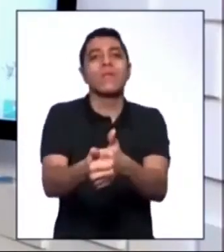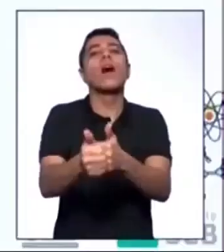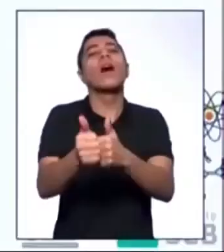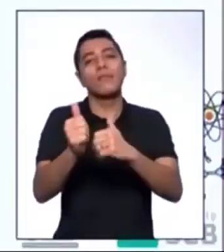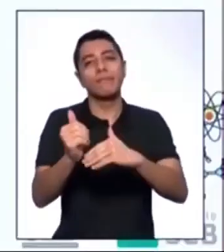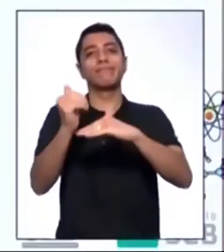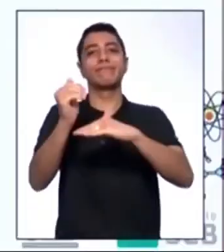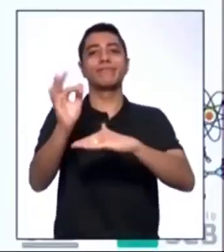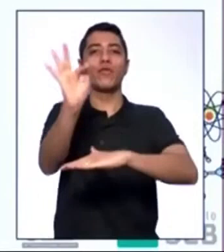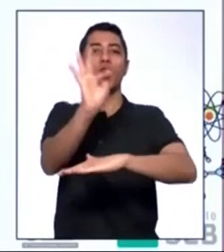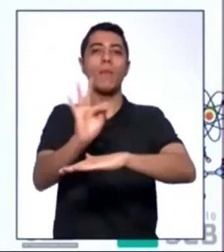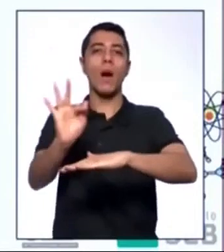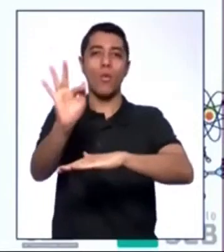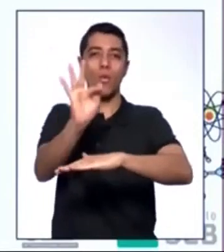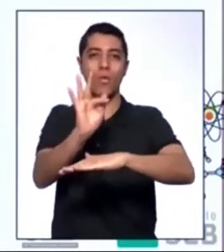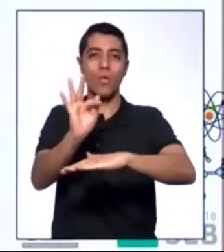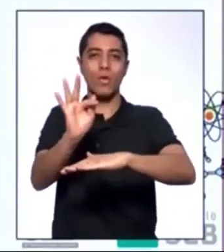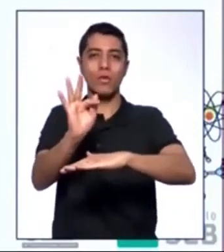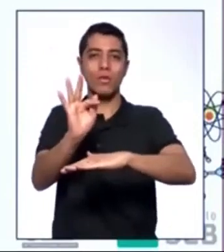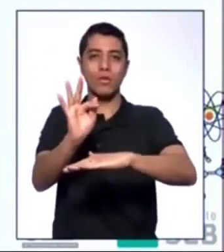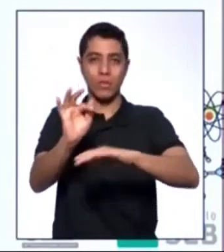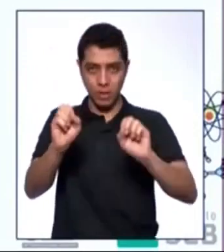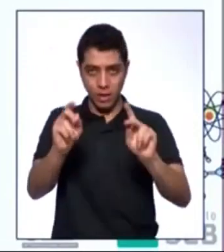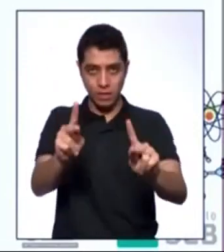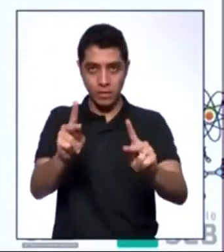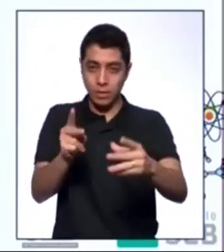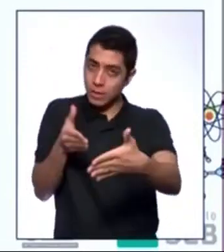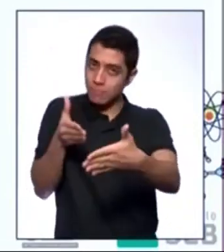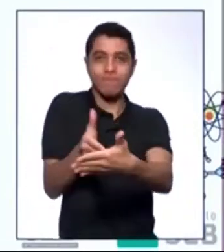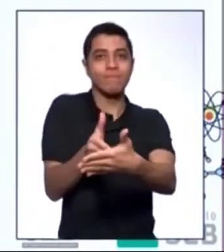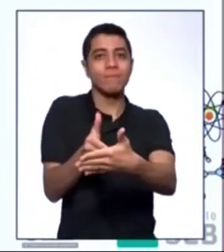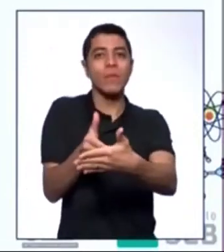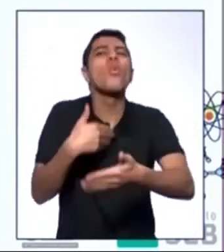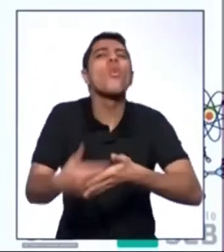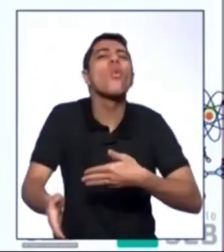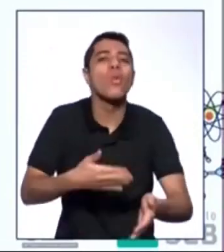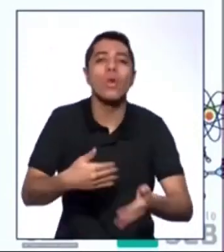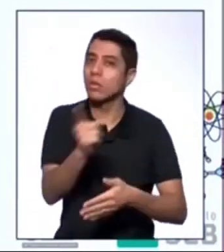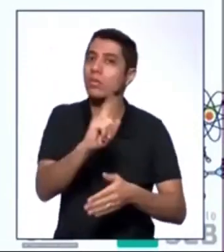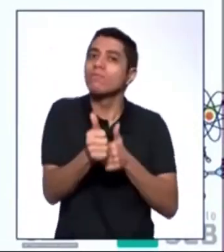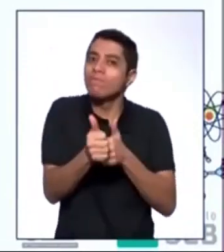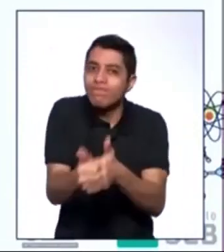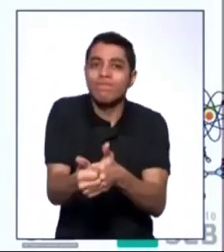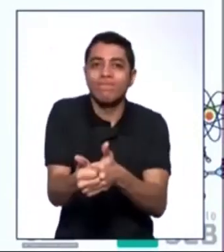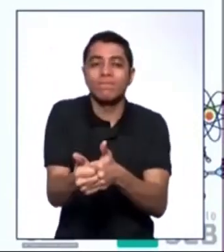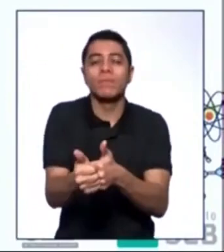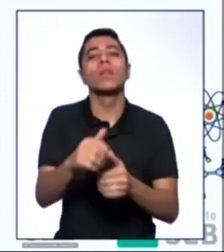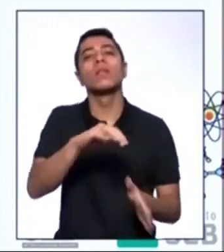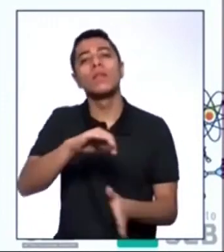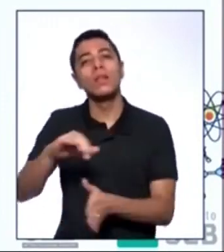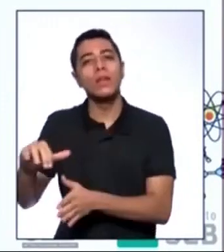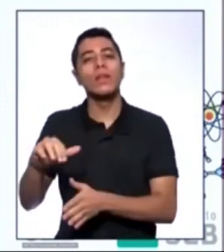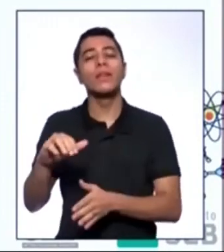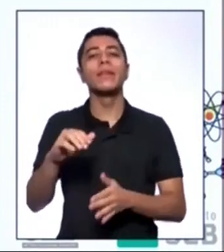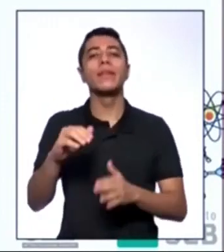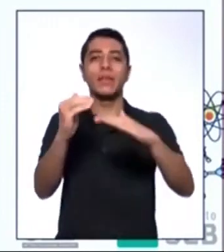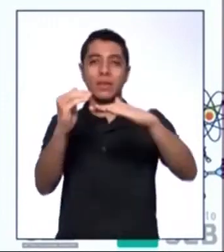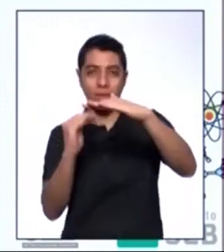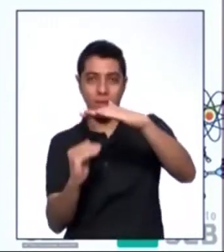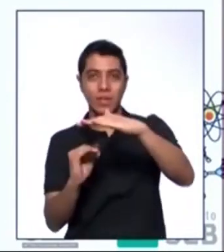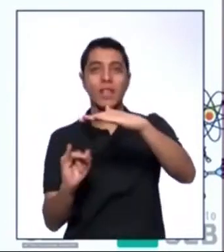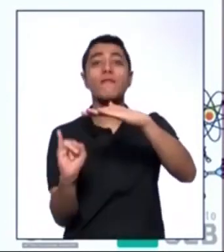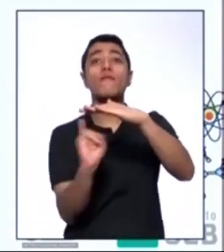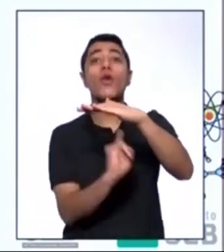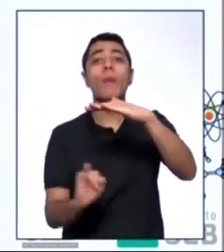né? É gíria, palavrão. O informal é aquela loucura geral, né? Não, não é bem assim, não.